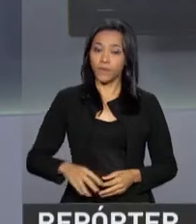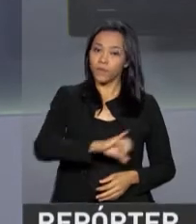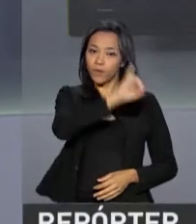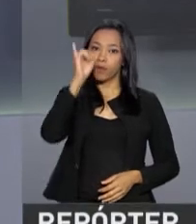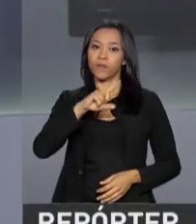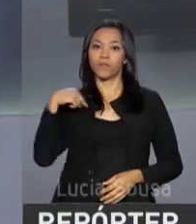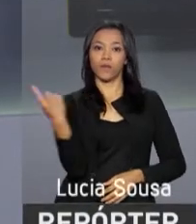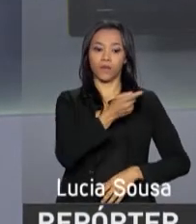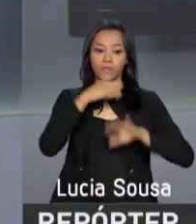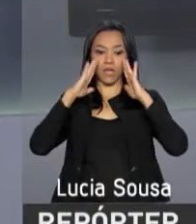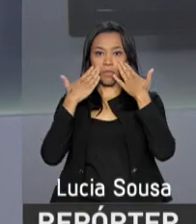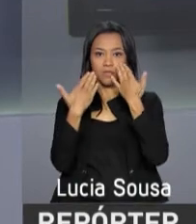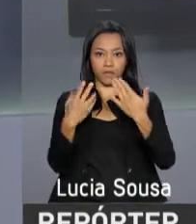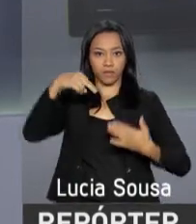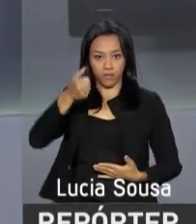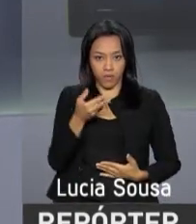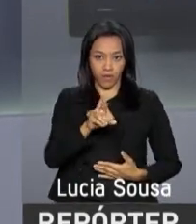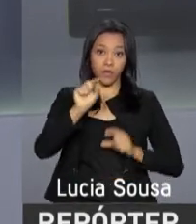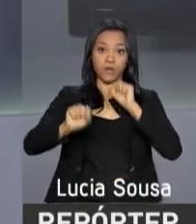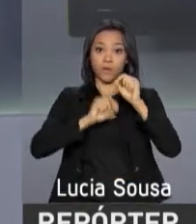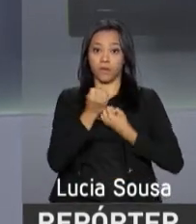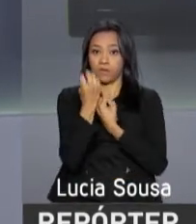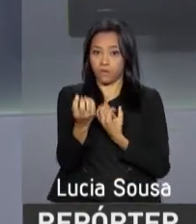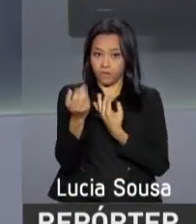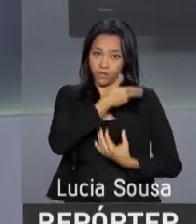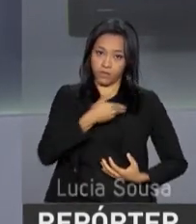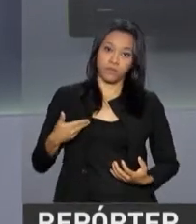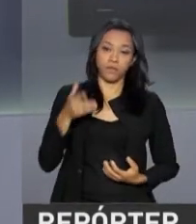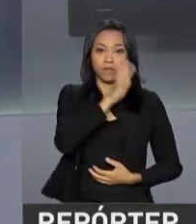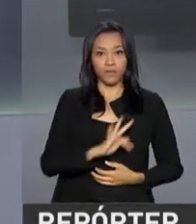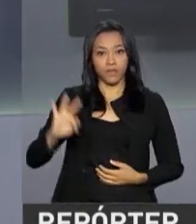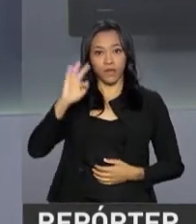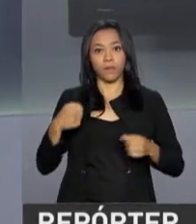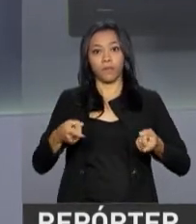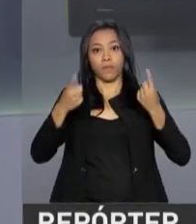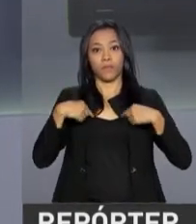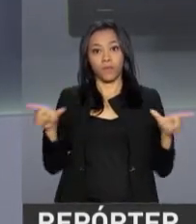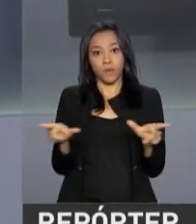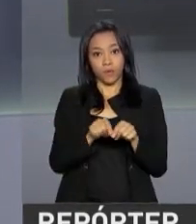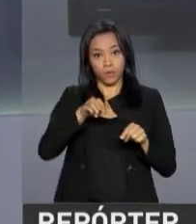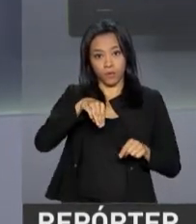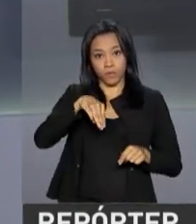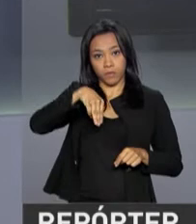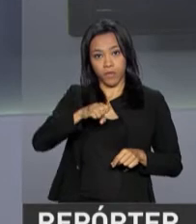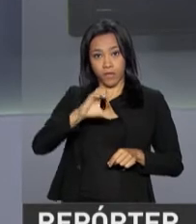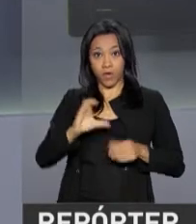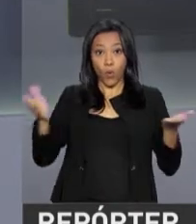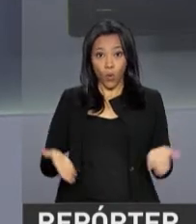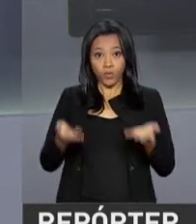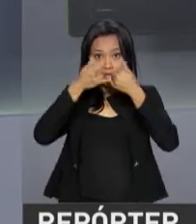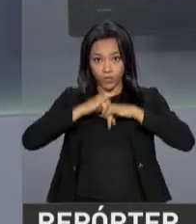Olá, no ar mais uma edição do Repórter NBR e as notícias do Governo Federal. O Ministério da Educação divulga hoje o resultado de uma